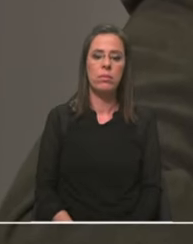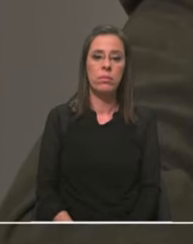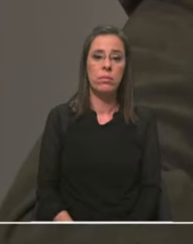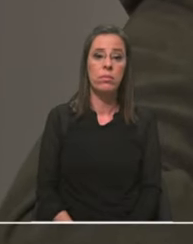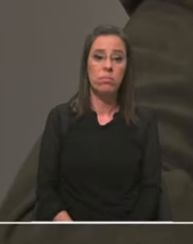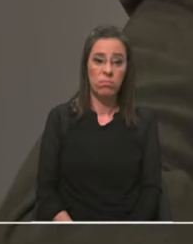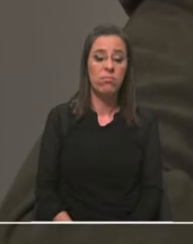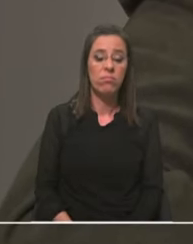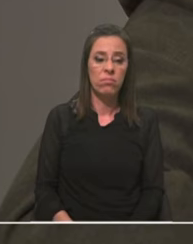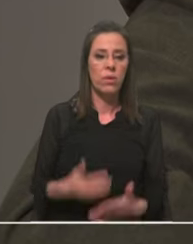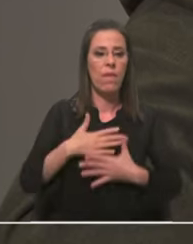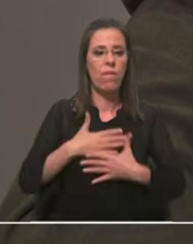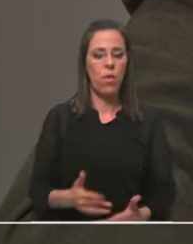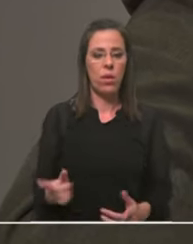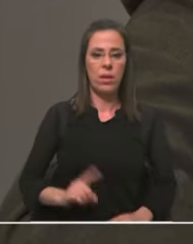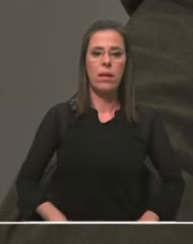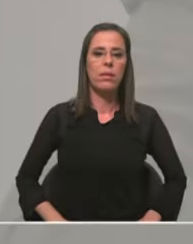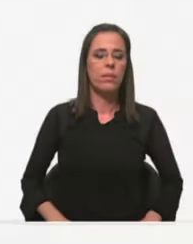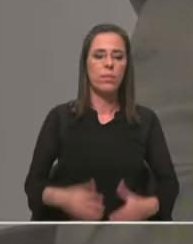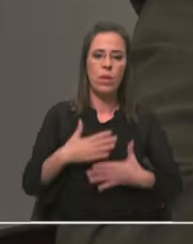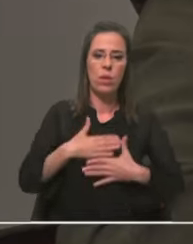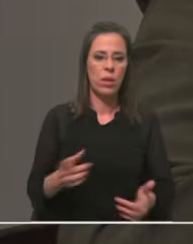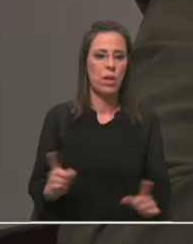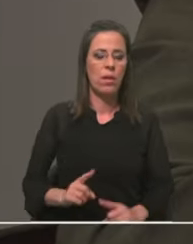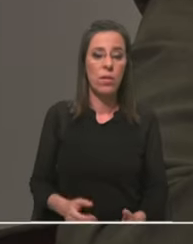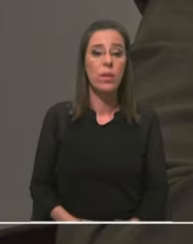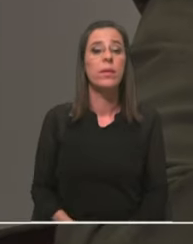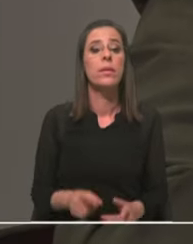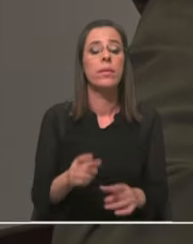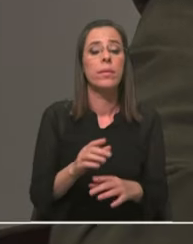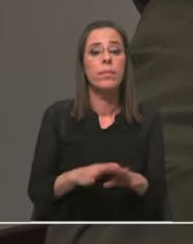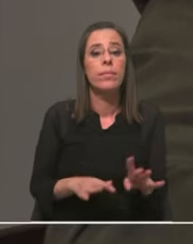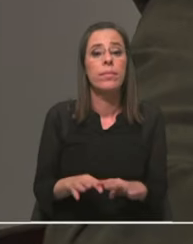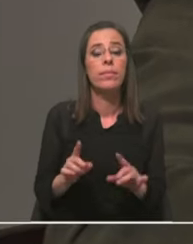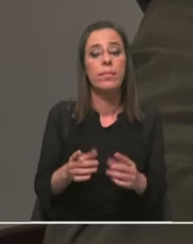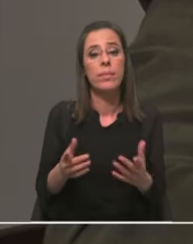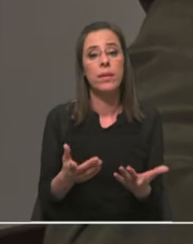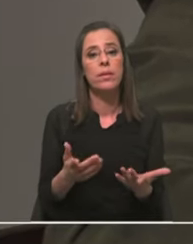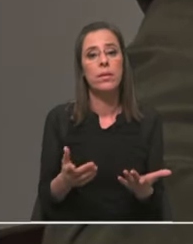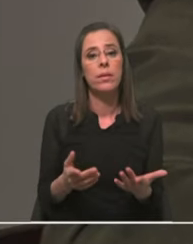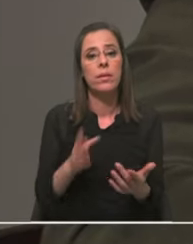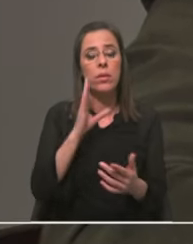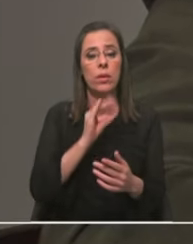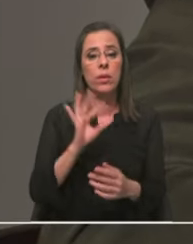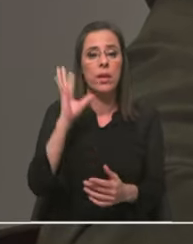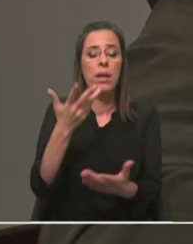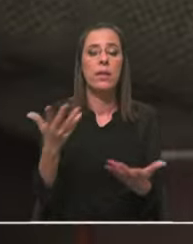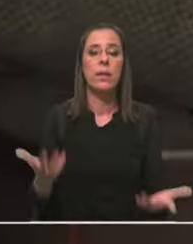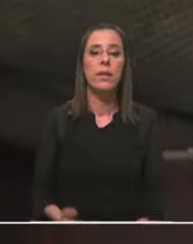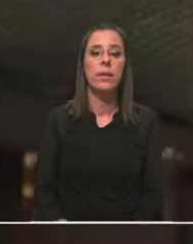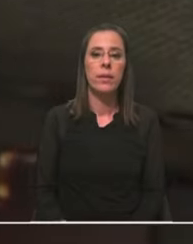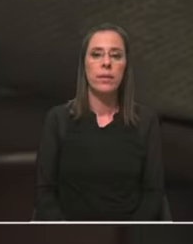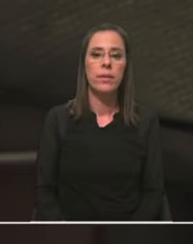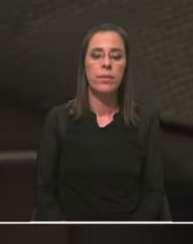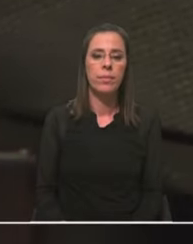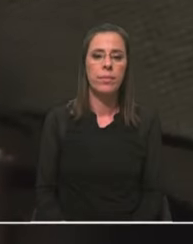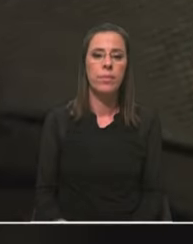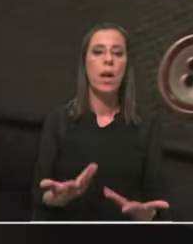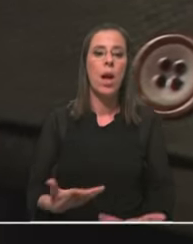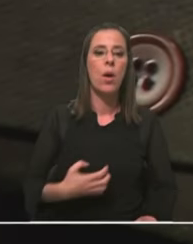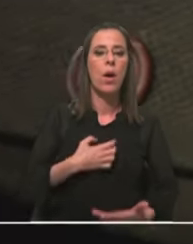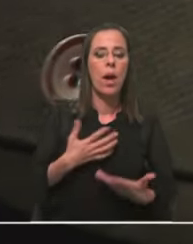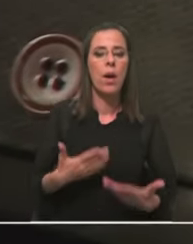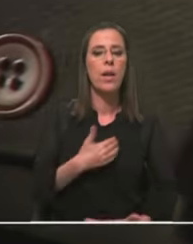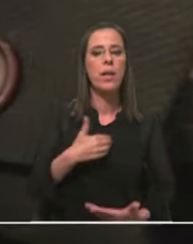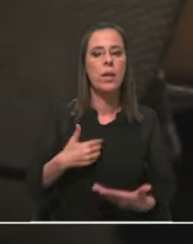foi de rastros. Não era vontade dela ir? Não. Isso não fazes. Não sei o que é que acontece. Qual é o estado dela